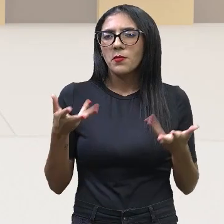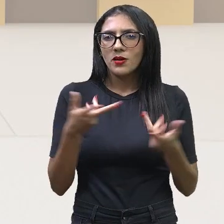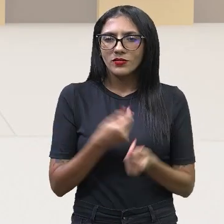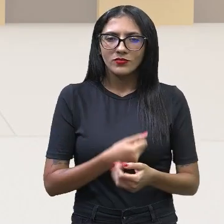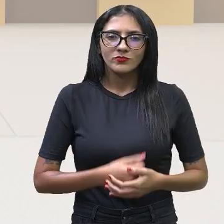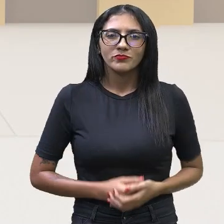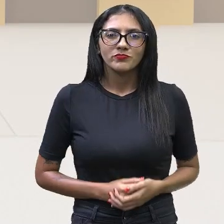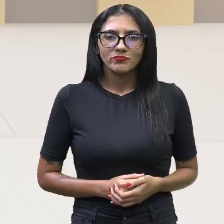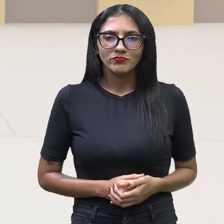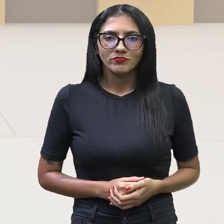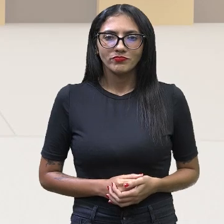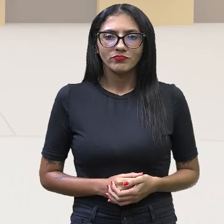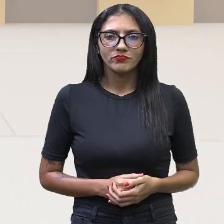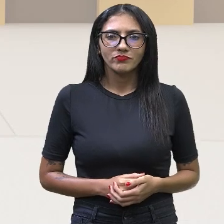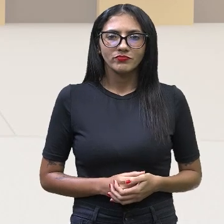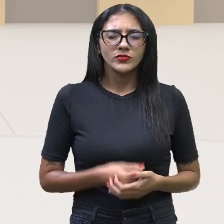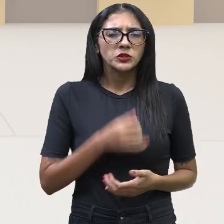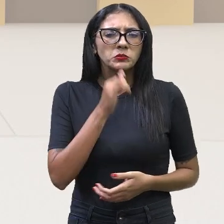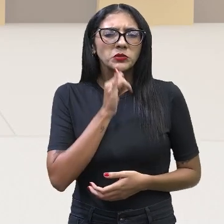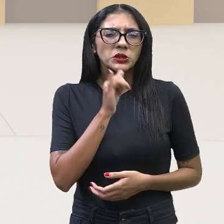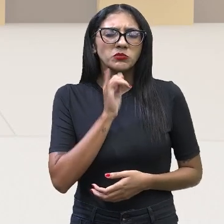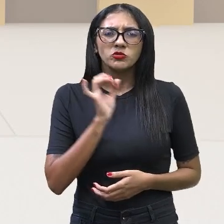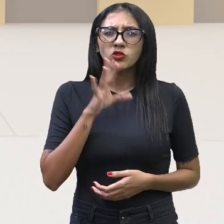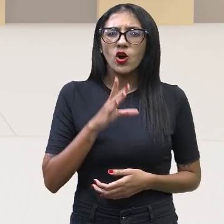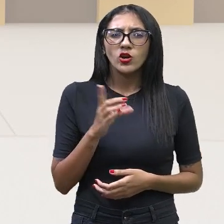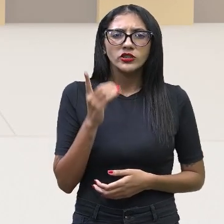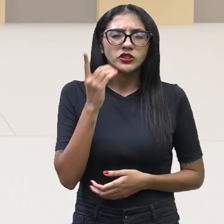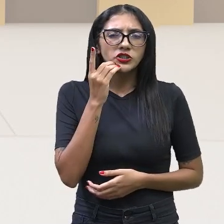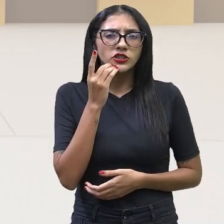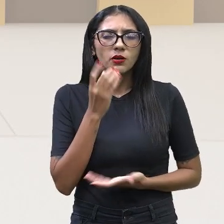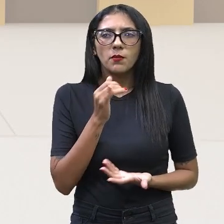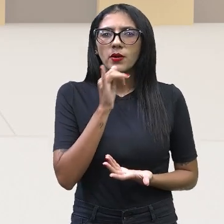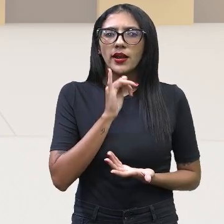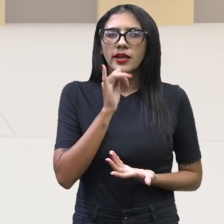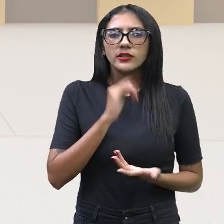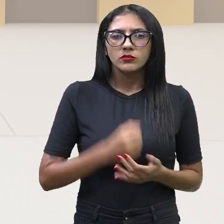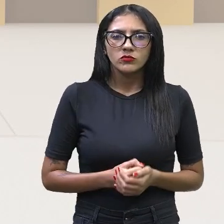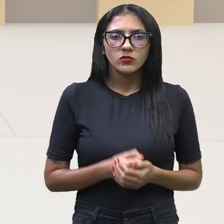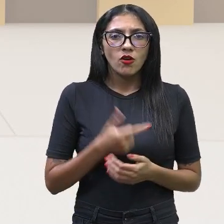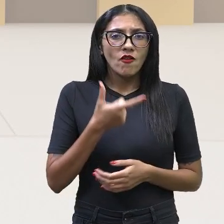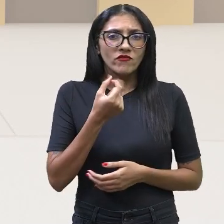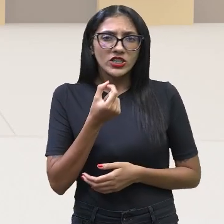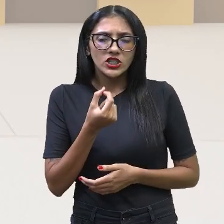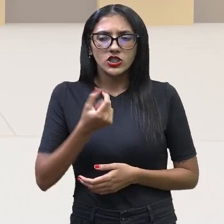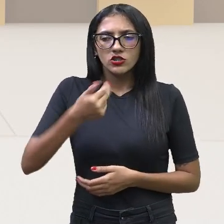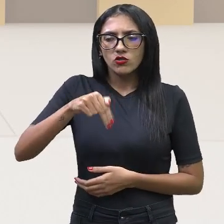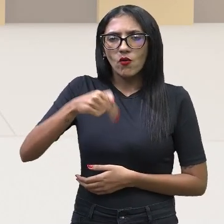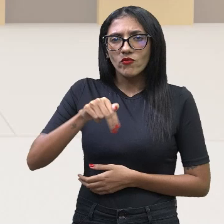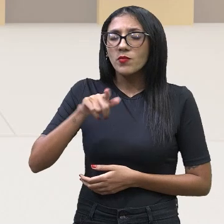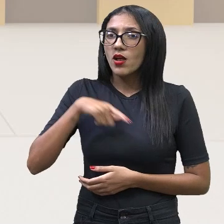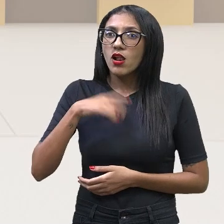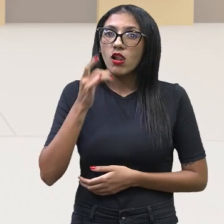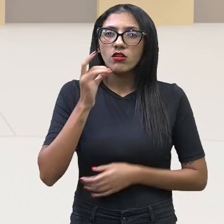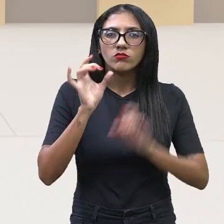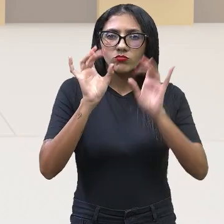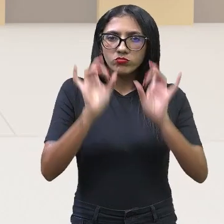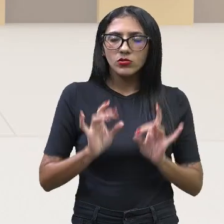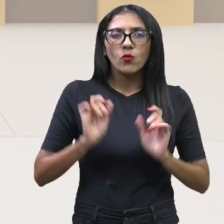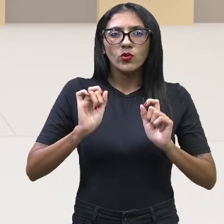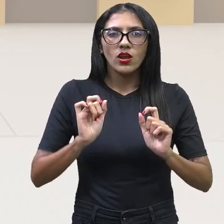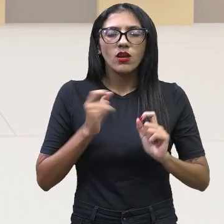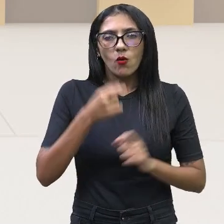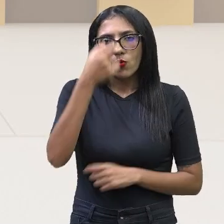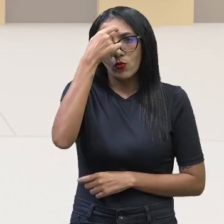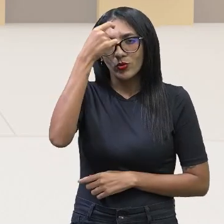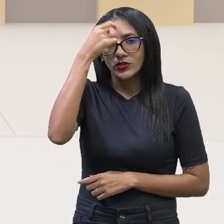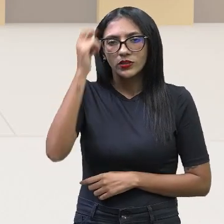se limite às datas comemorativas. 20 de novembro, né, é uma data comemorativa, certo? A consciência negra.